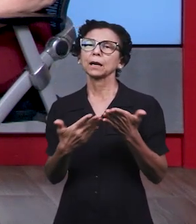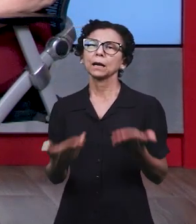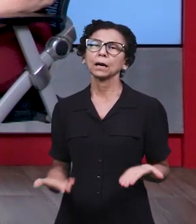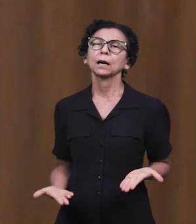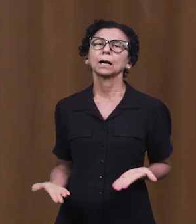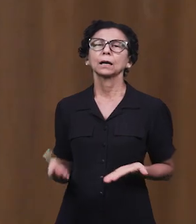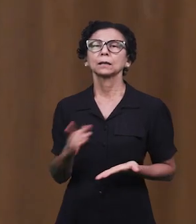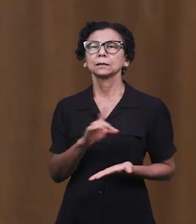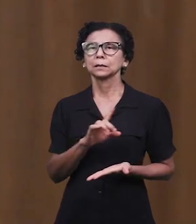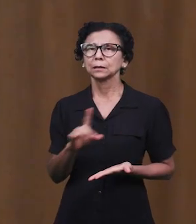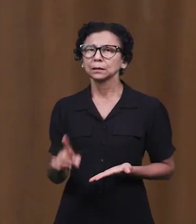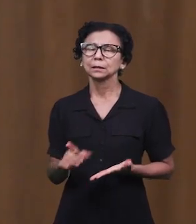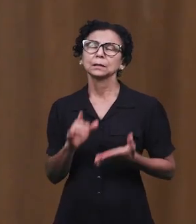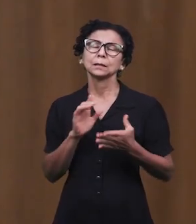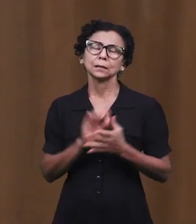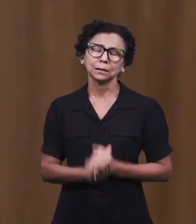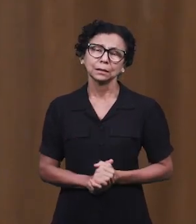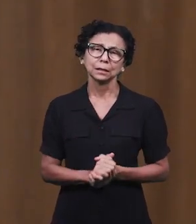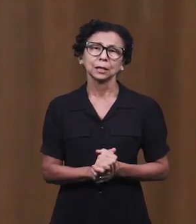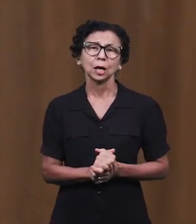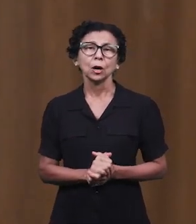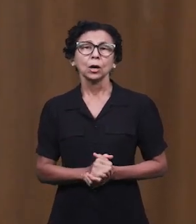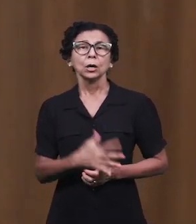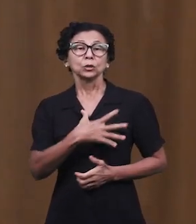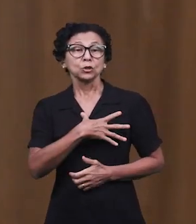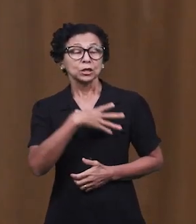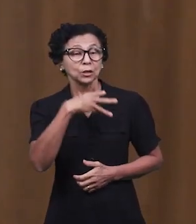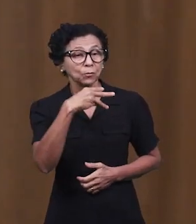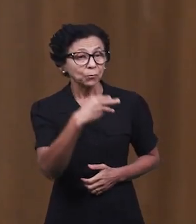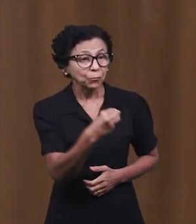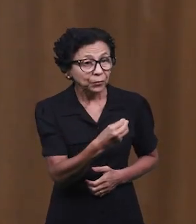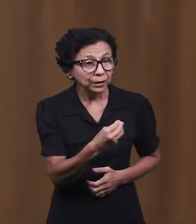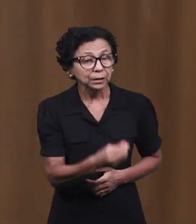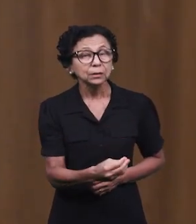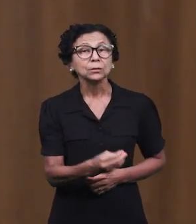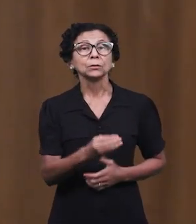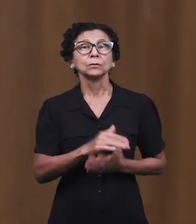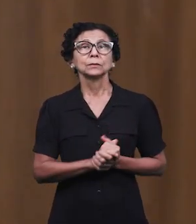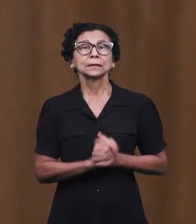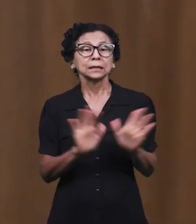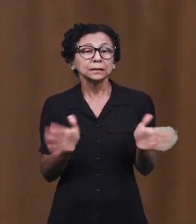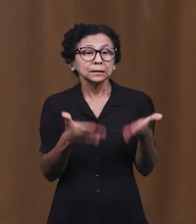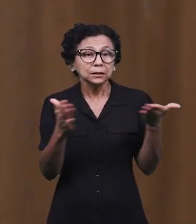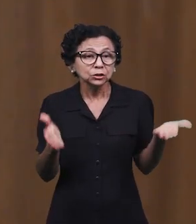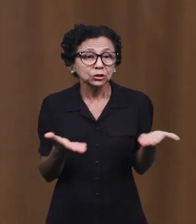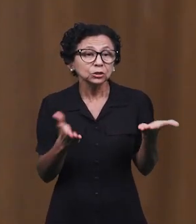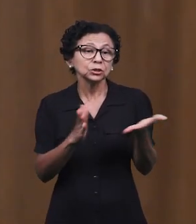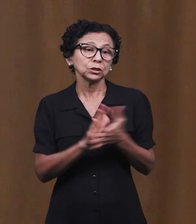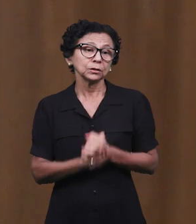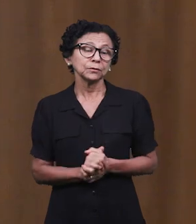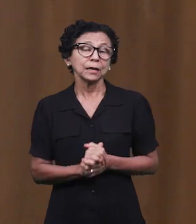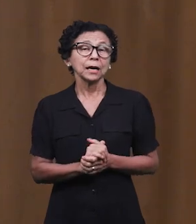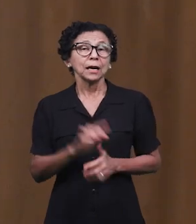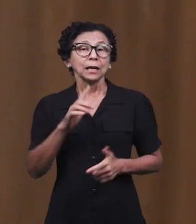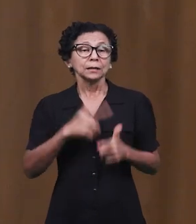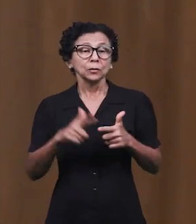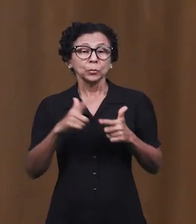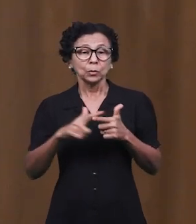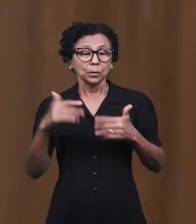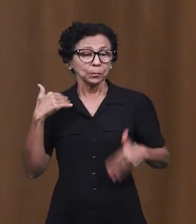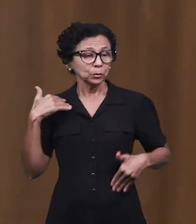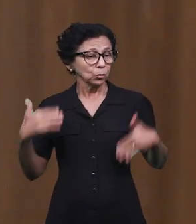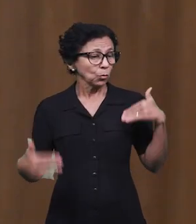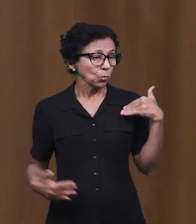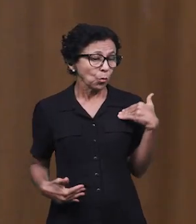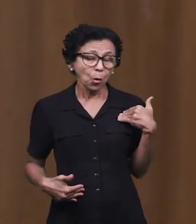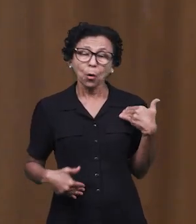está em casa, invista no seu filho. Sabe, de repente a deficiência dele é uma deficiência física, mas intelectualmente ele está muito desenvolvido